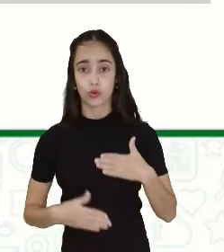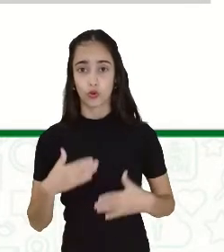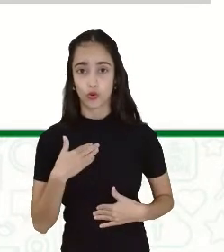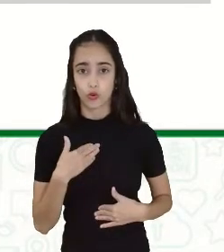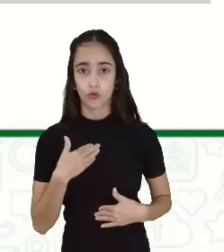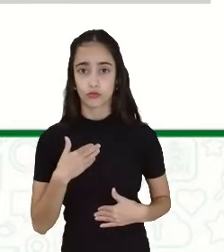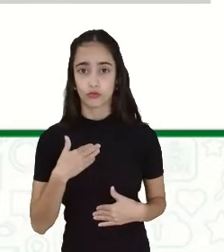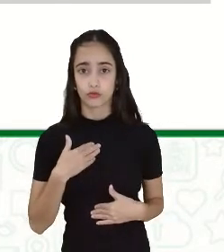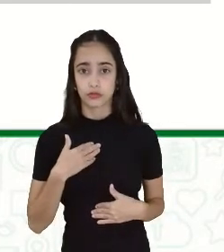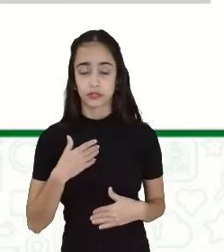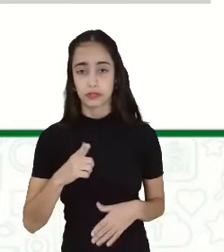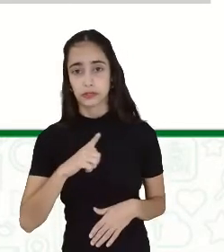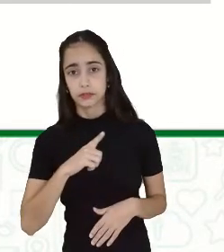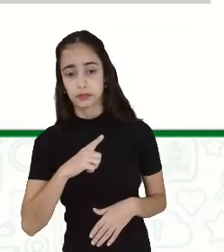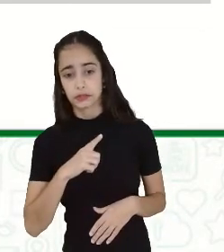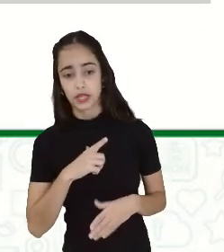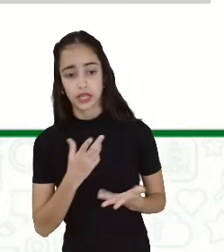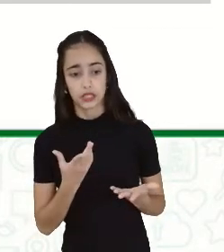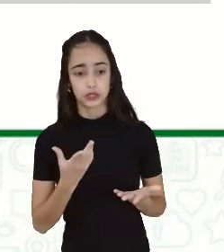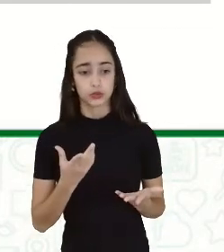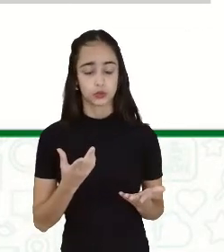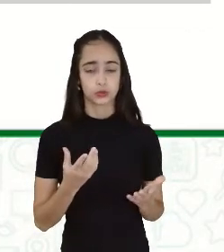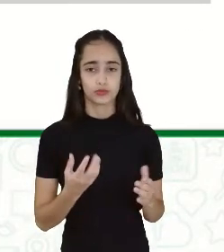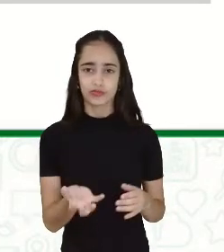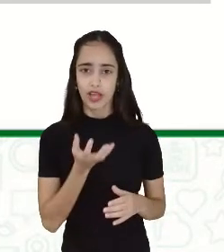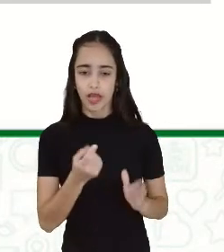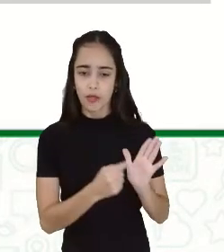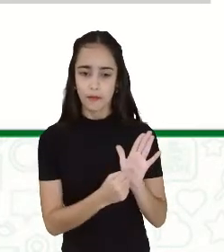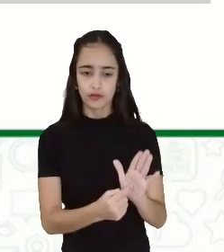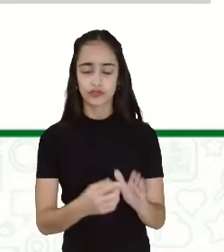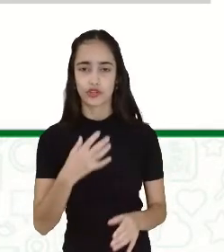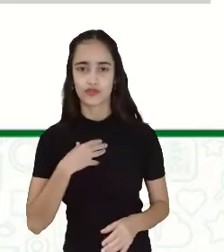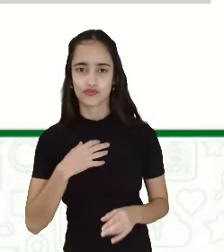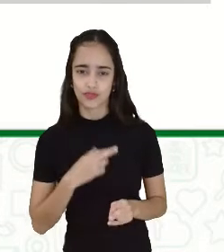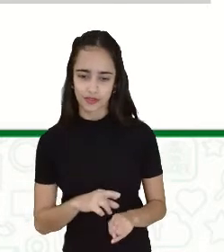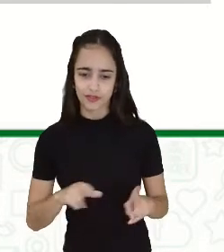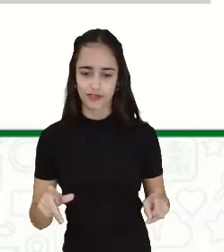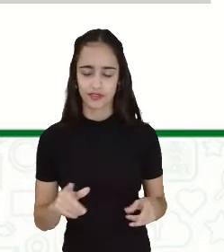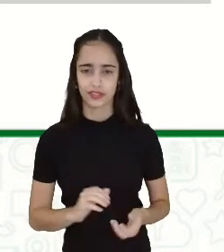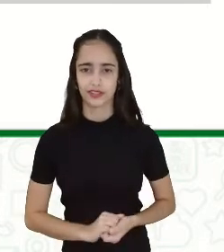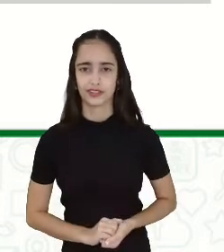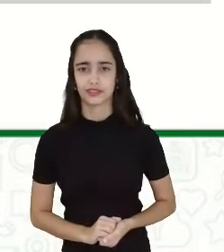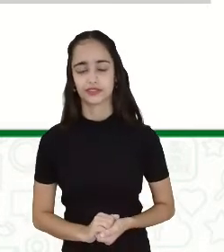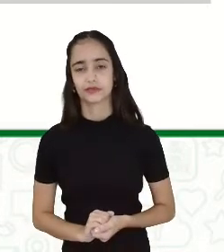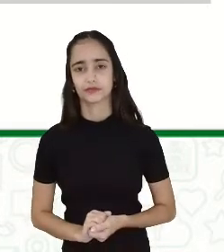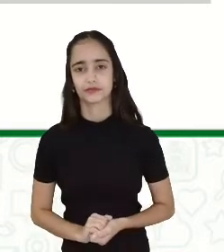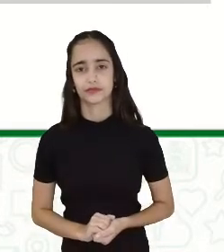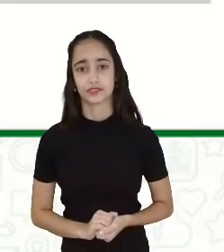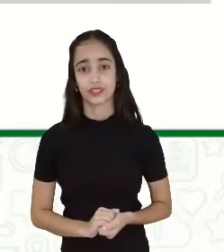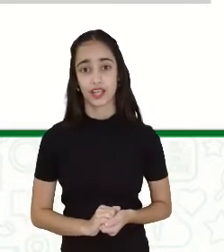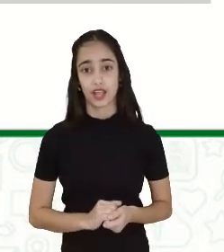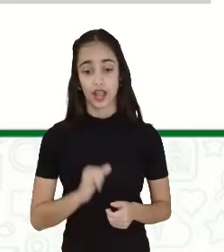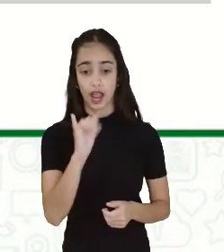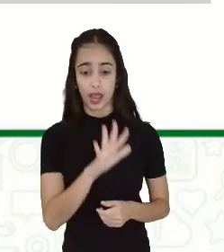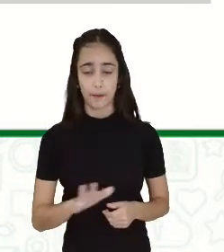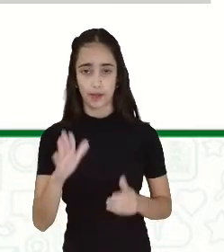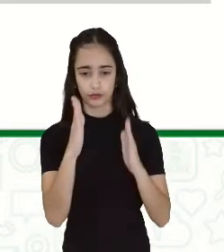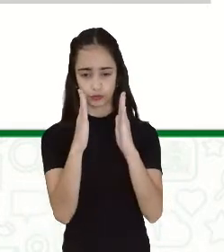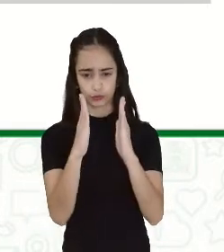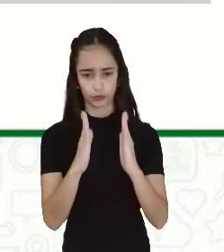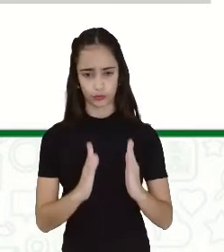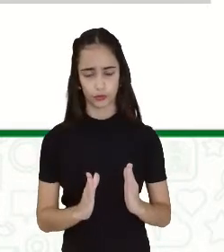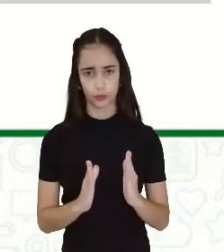de outra percepção não é essa idealização da perfeição a imagem do meio é uma imagem